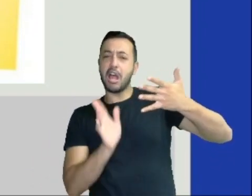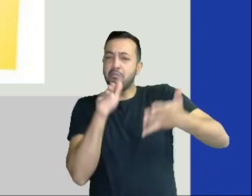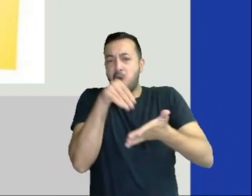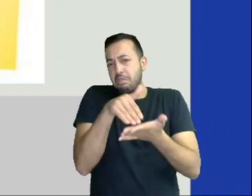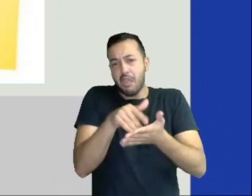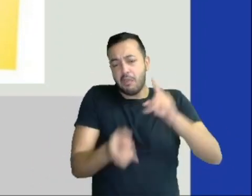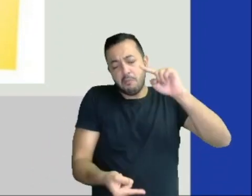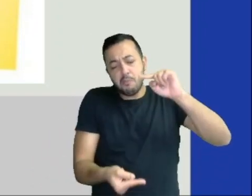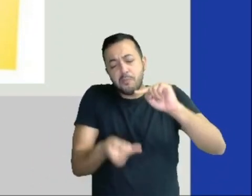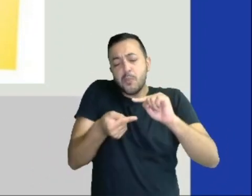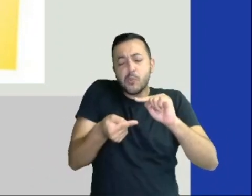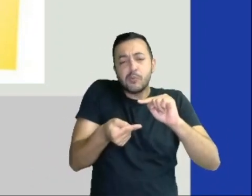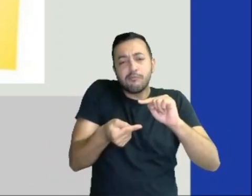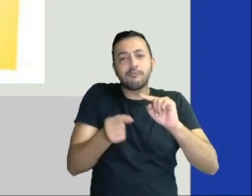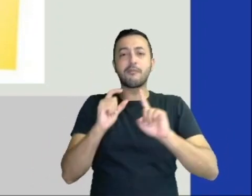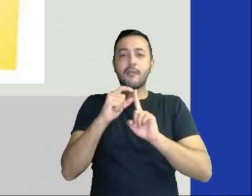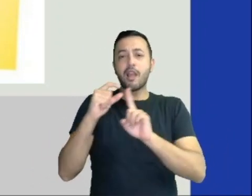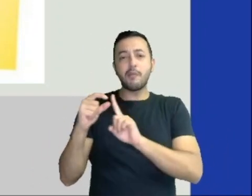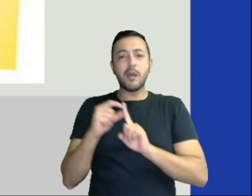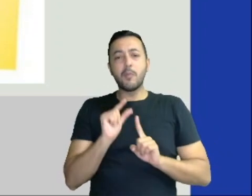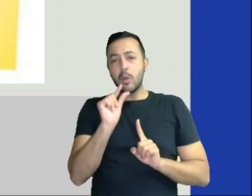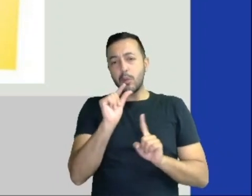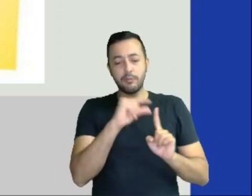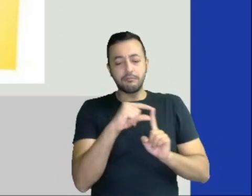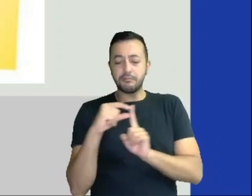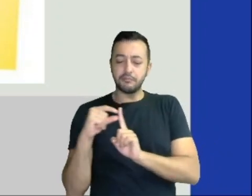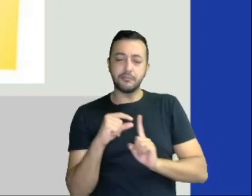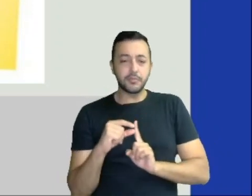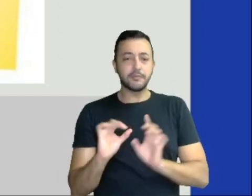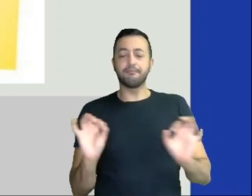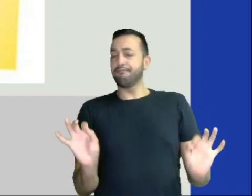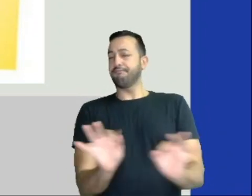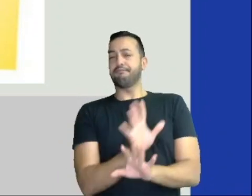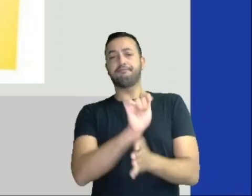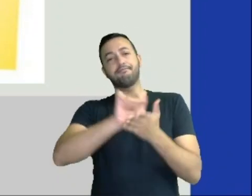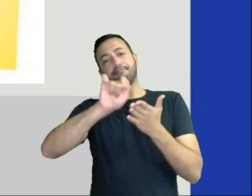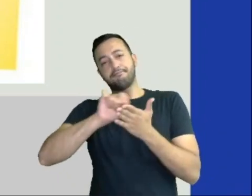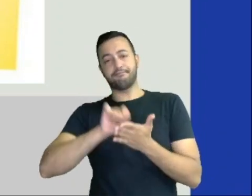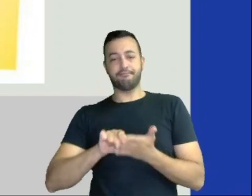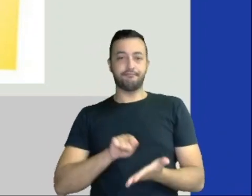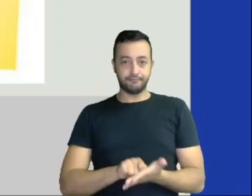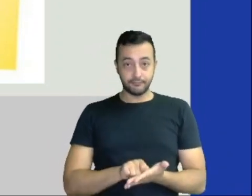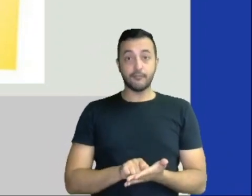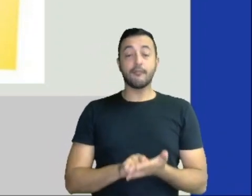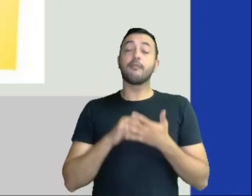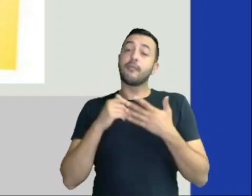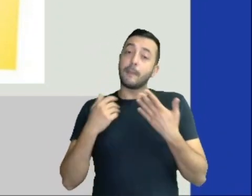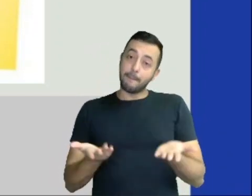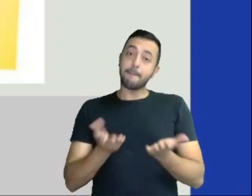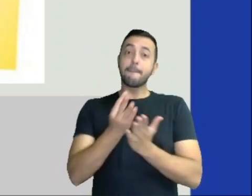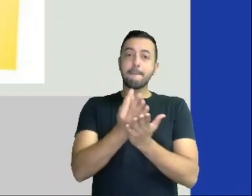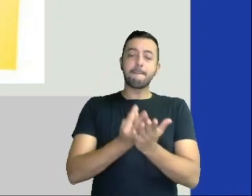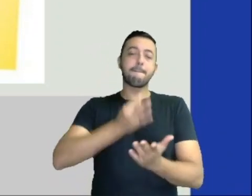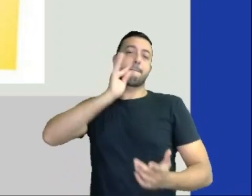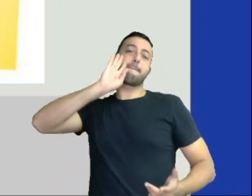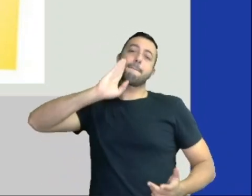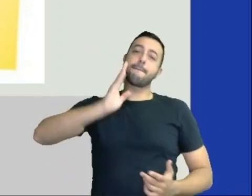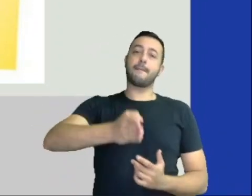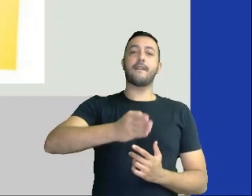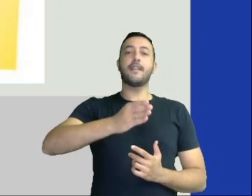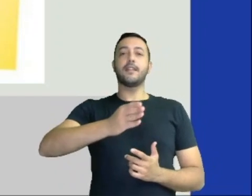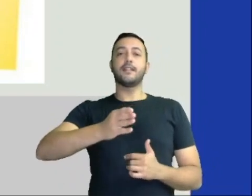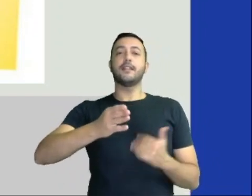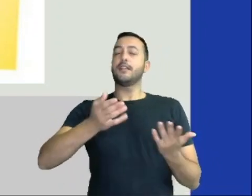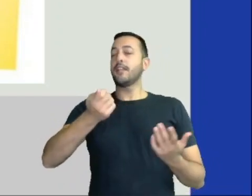com pequenas palavras um uma quantidade pequena de palavras e é um texto direto